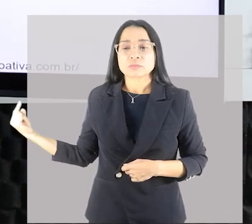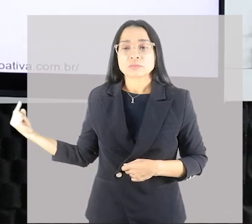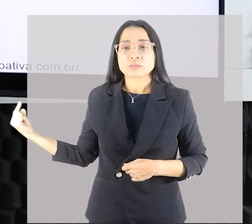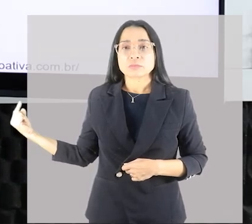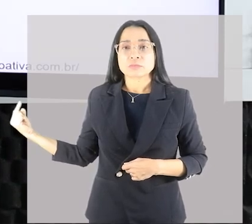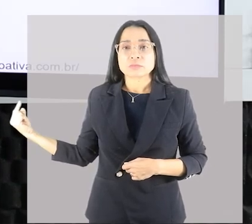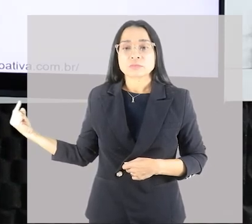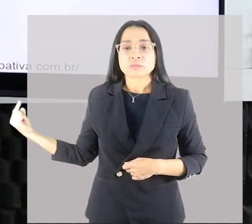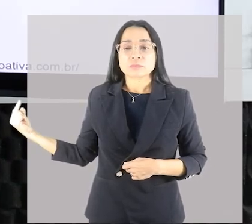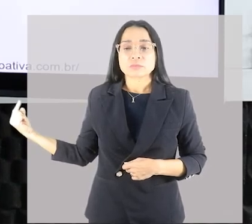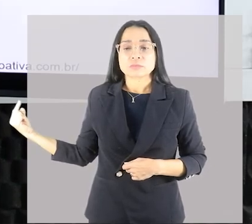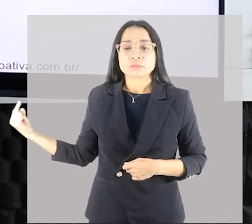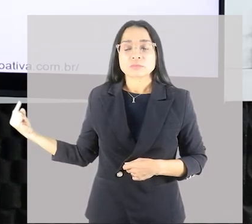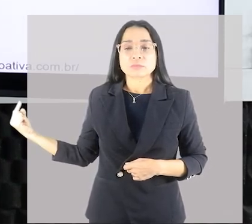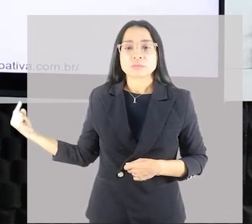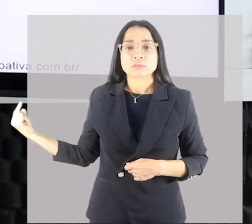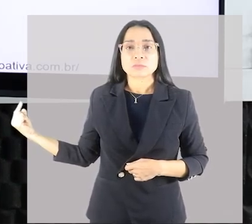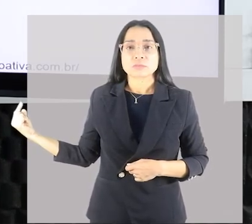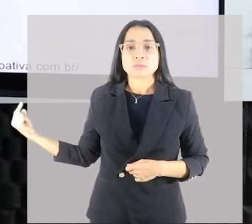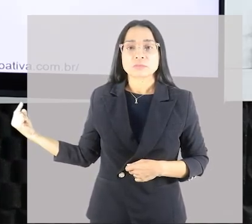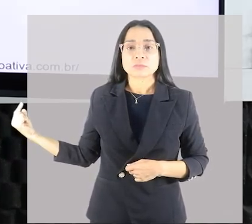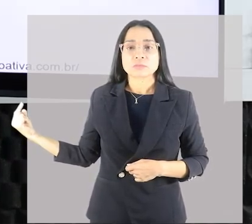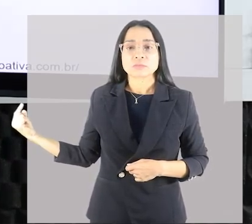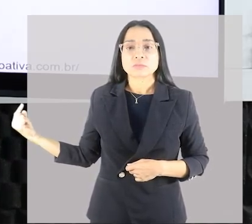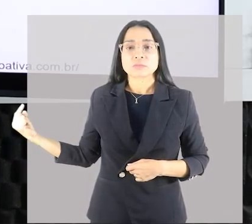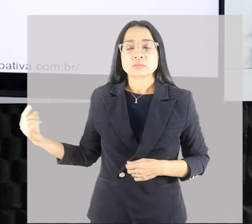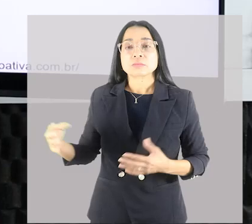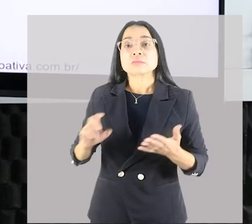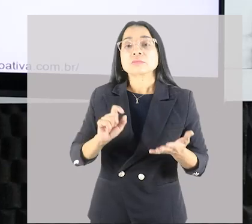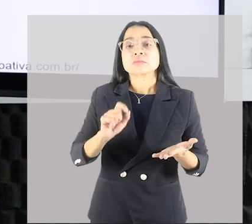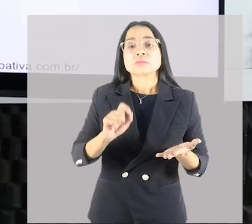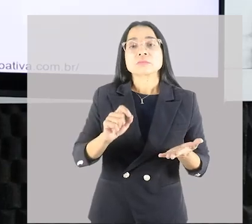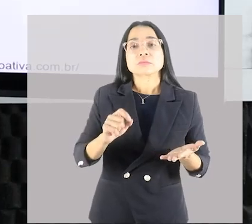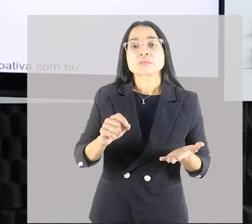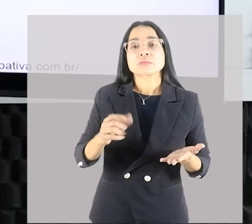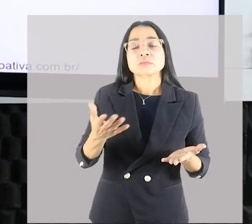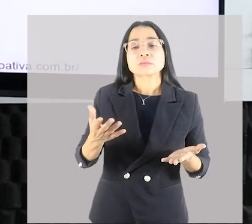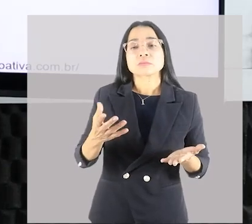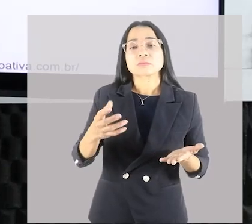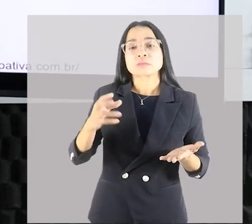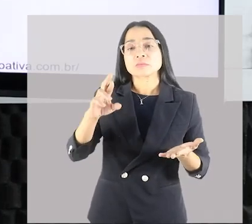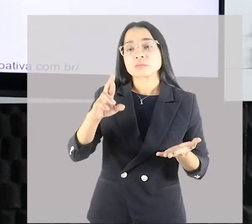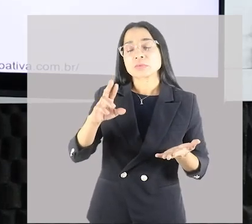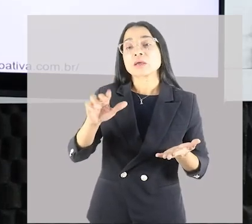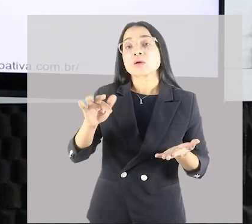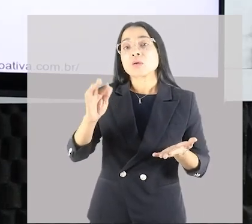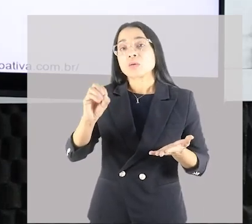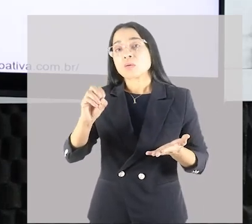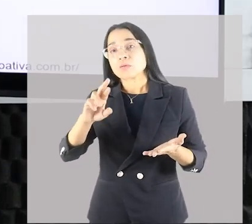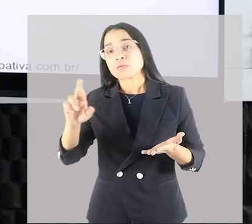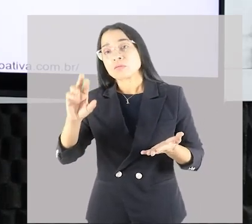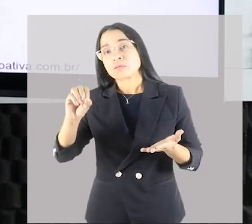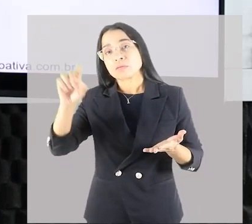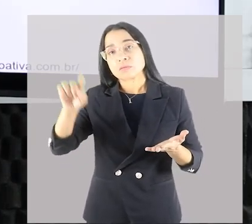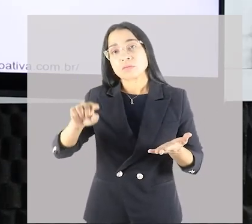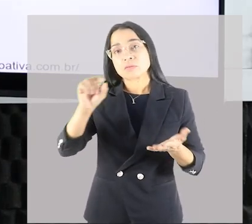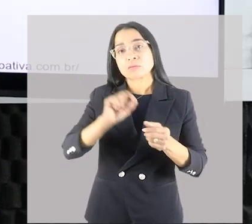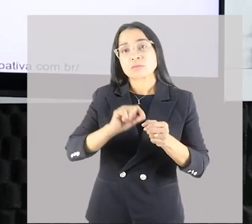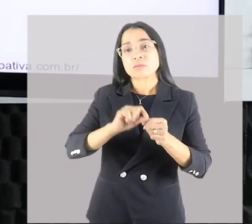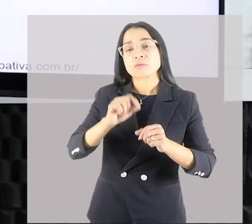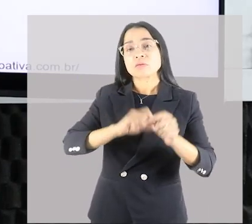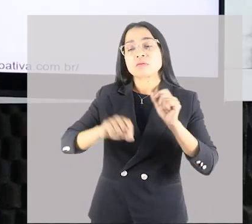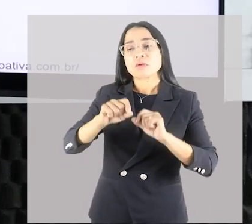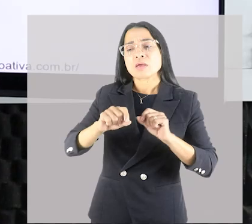técnico associado ao seu desempenho. Ou seja, no nosso caso, o forró ele pode ser feito dentro de